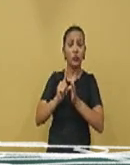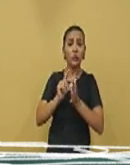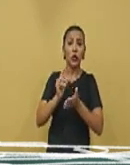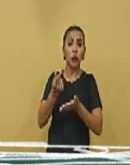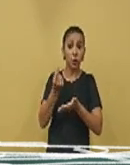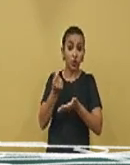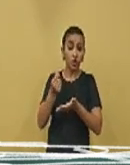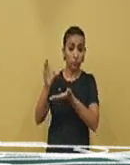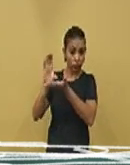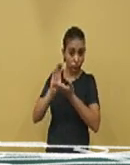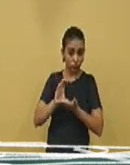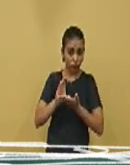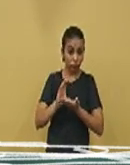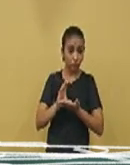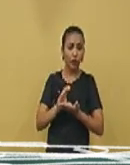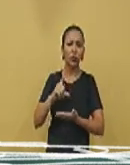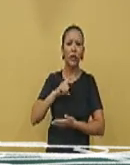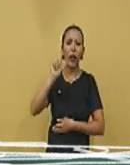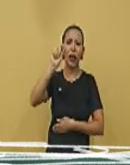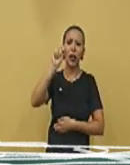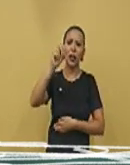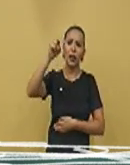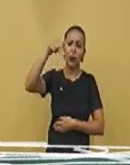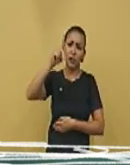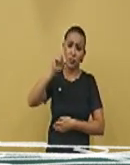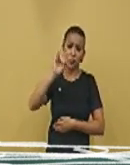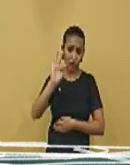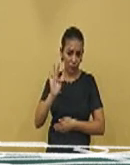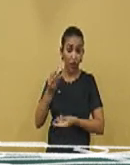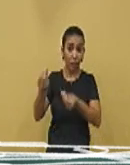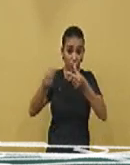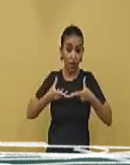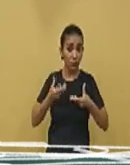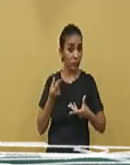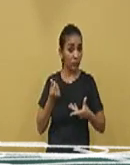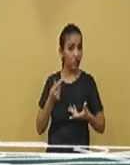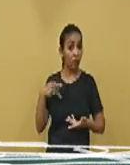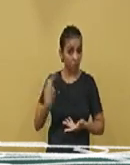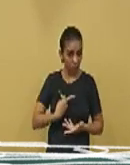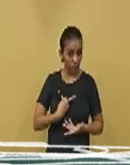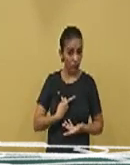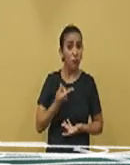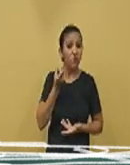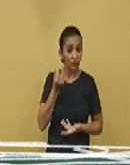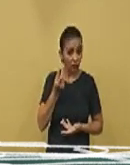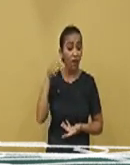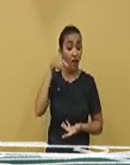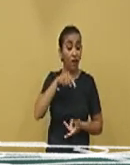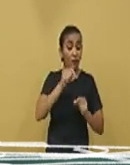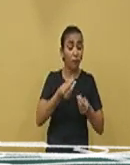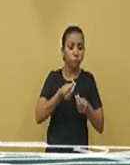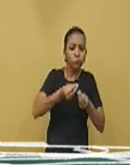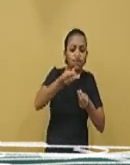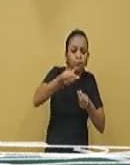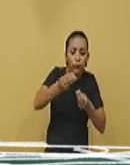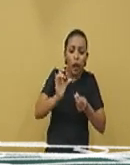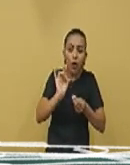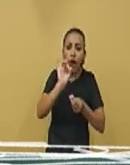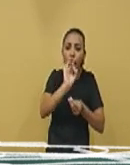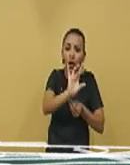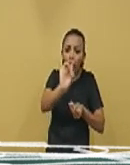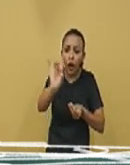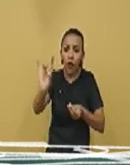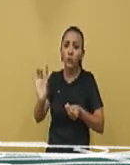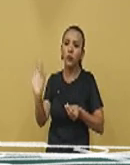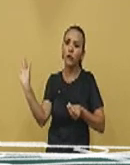capital, que é feito pela Andifes, que é redistribuído o dinheiro para nós. Esse dinheiro é repassado para todas as unidades acadêmicas do mesmo